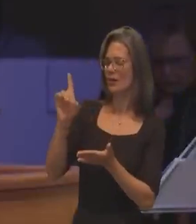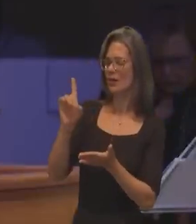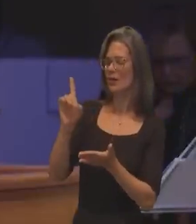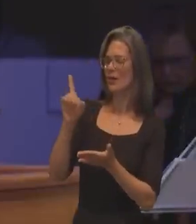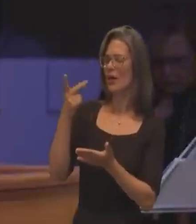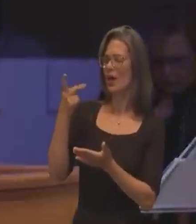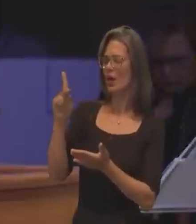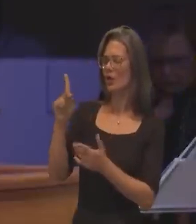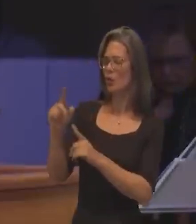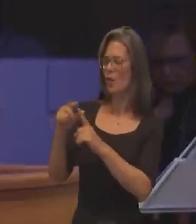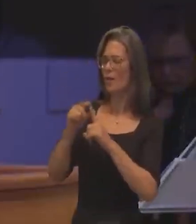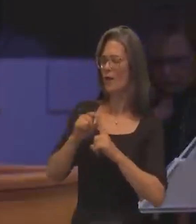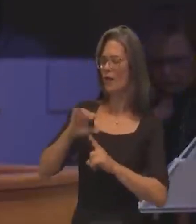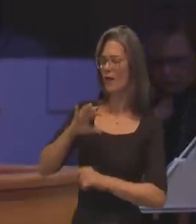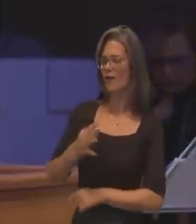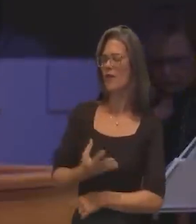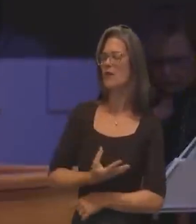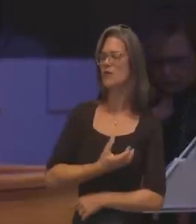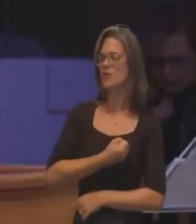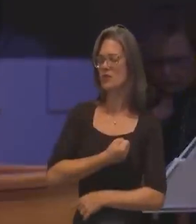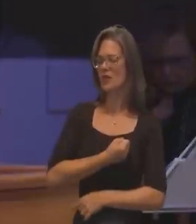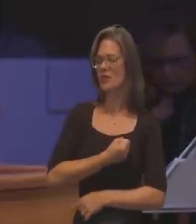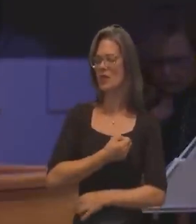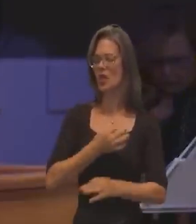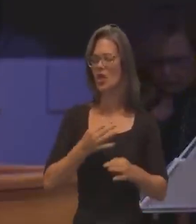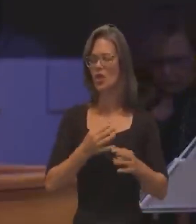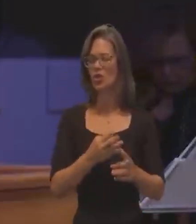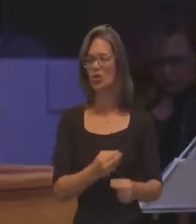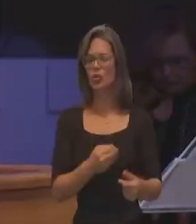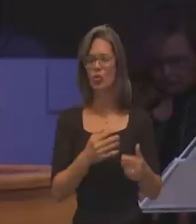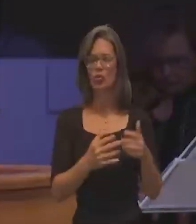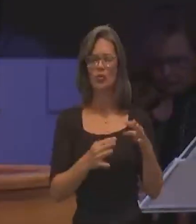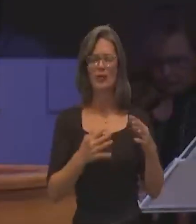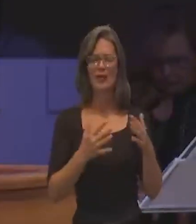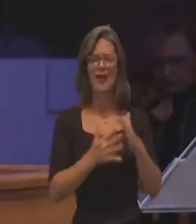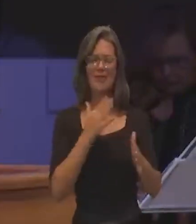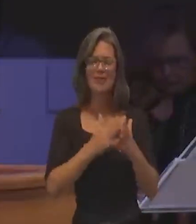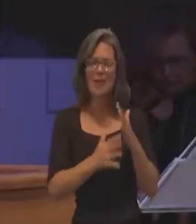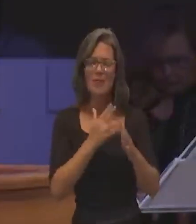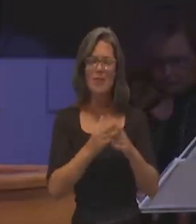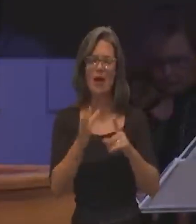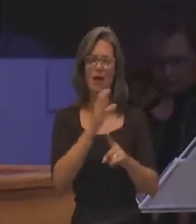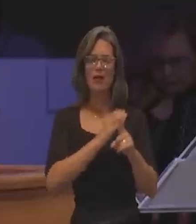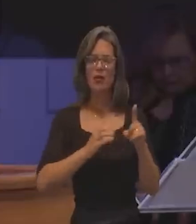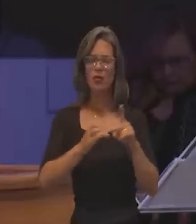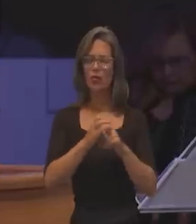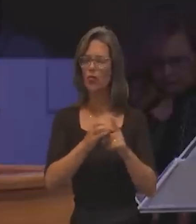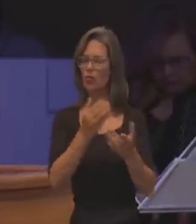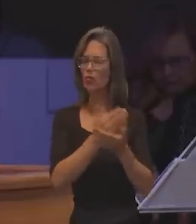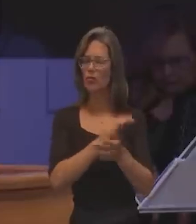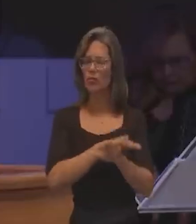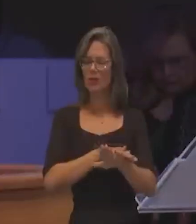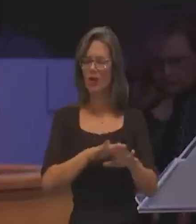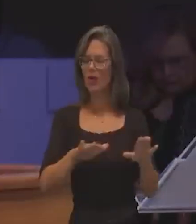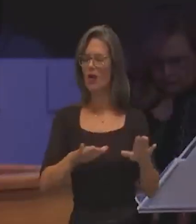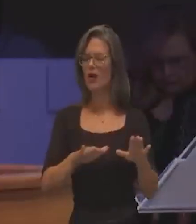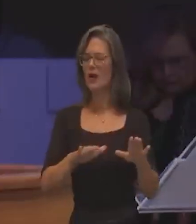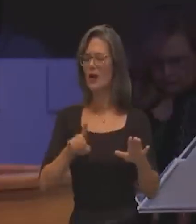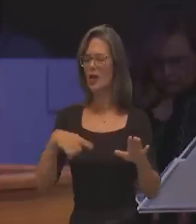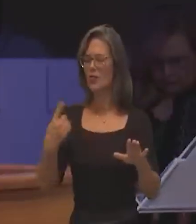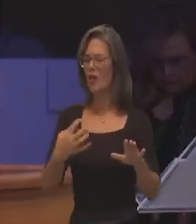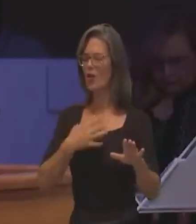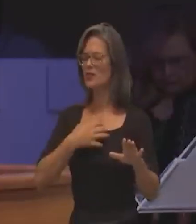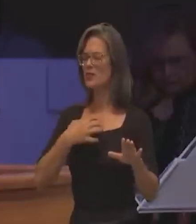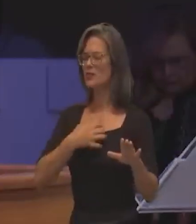Senhor dessa noite, caia por terra e seja removido deste lugar. para que apenas a tua doce,